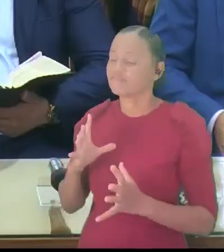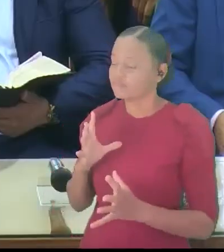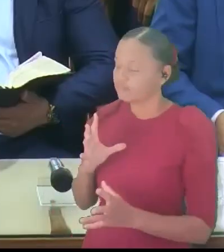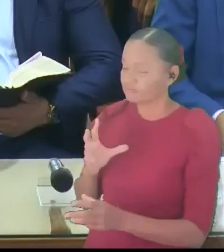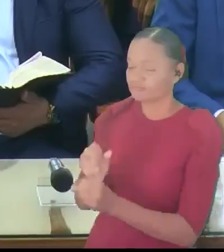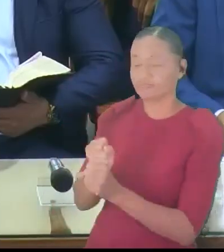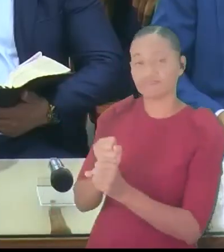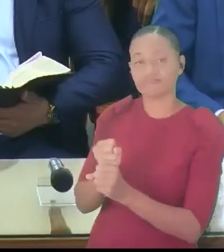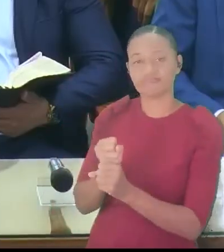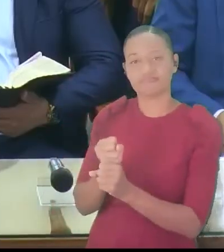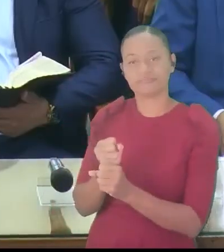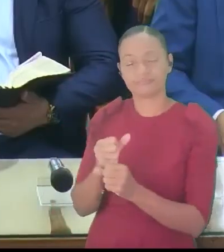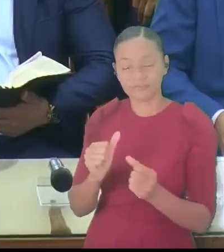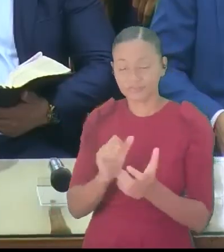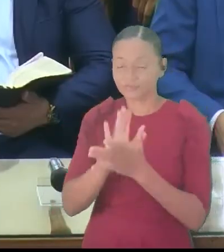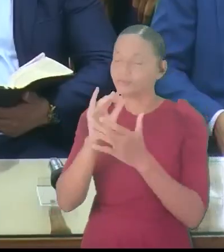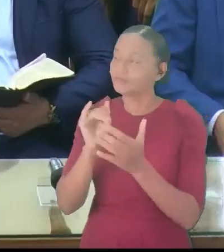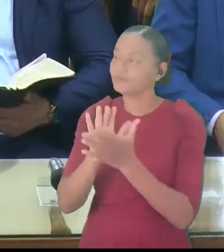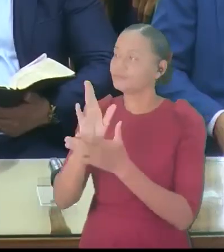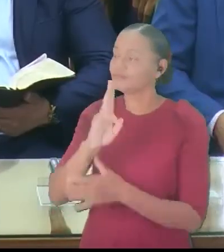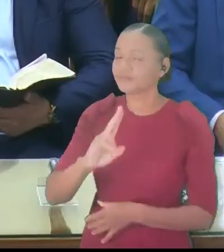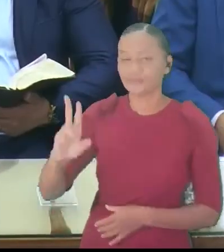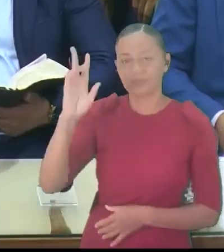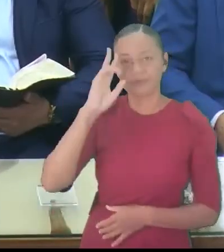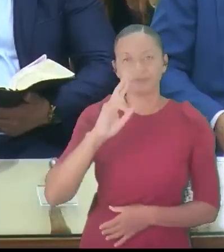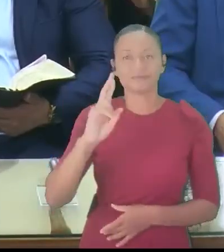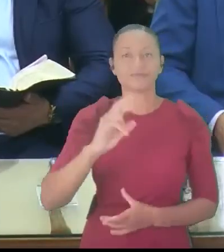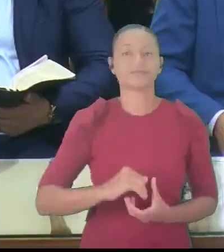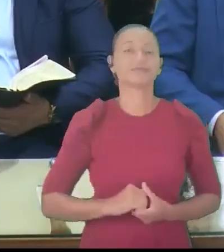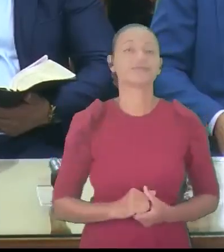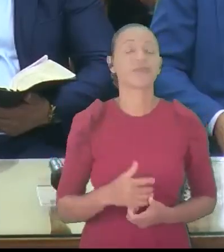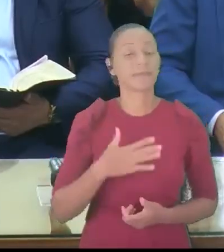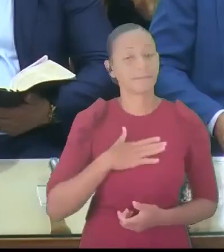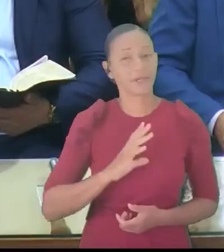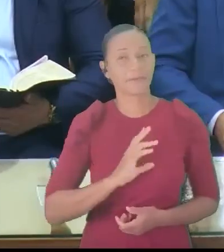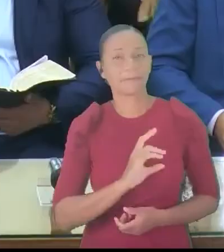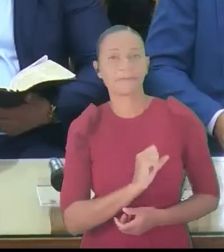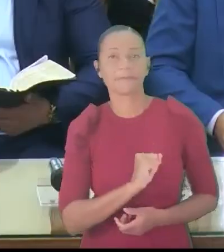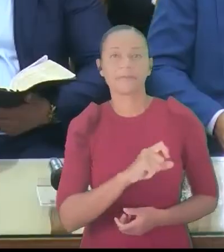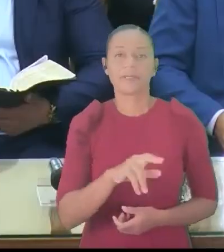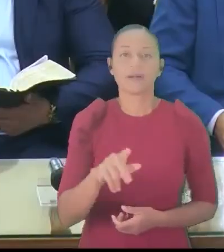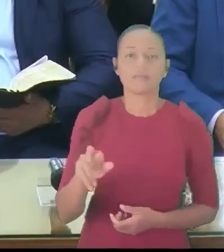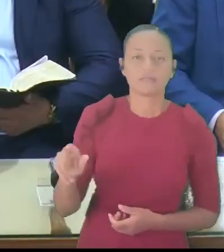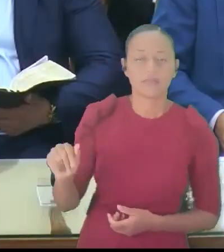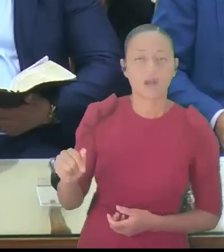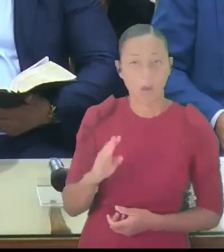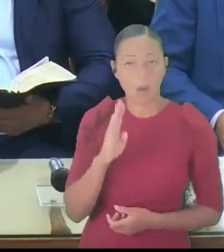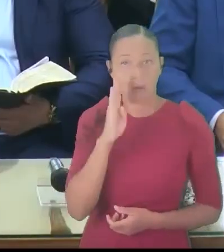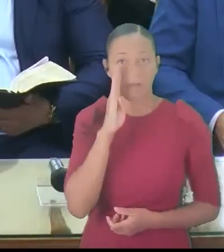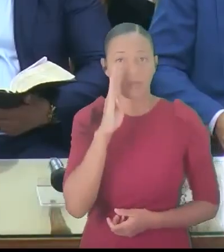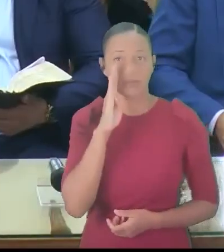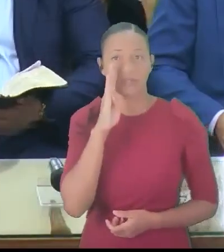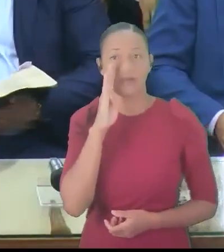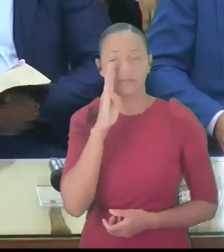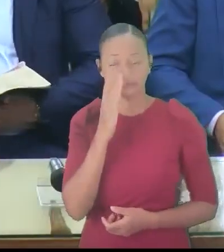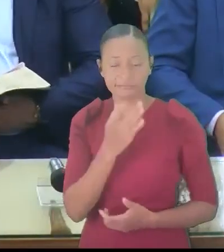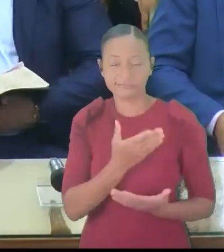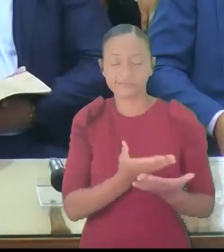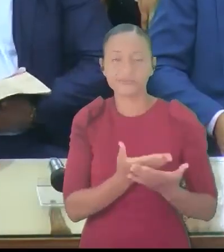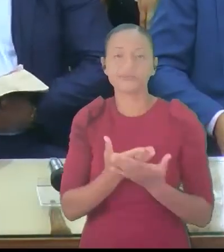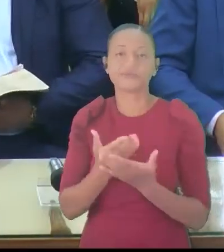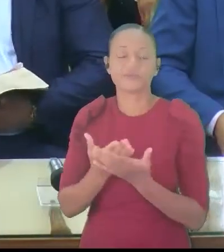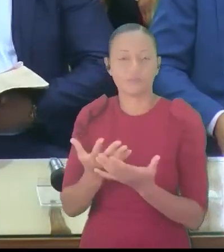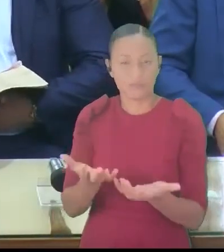essa sombra. Louvado seja o nome do Senhor. Meus amados irmãos, agora uma observação. Esse estudo é para quem